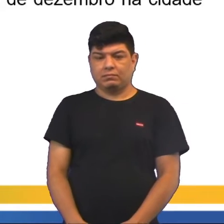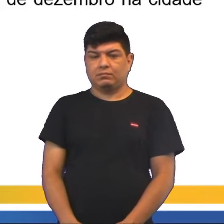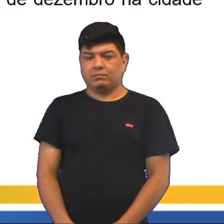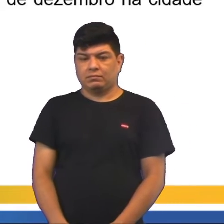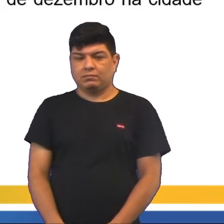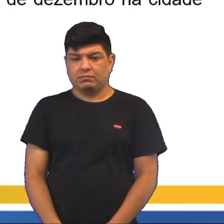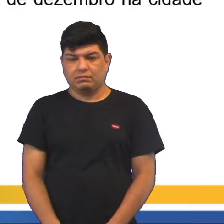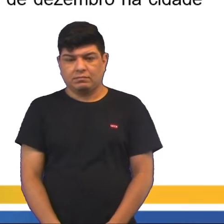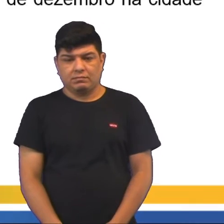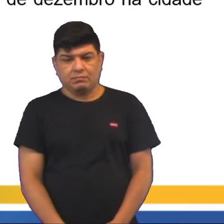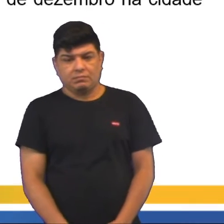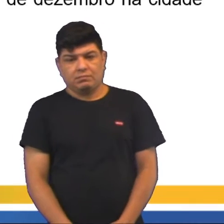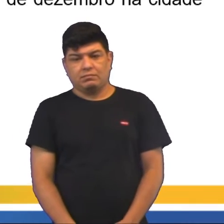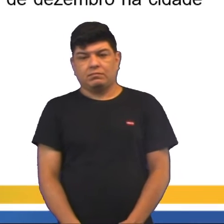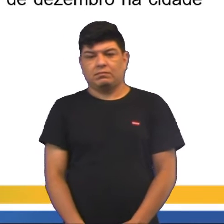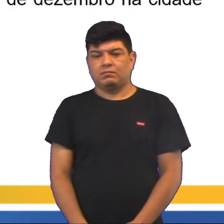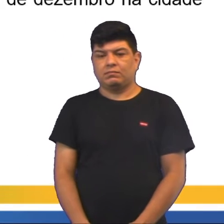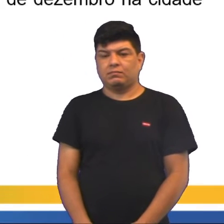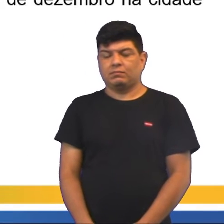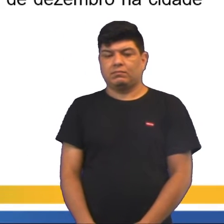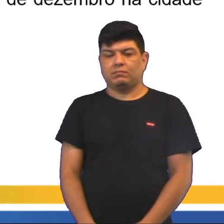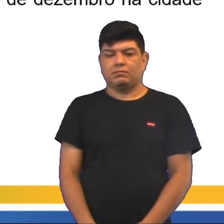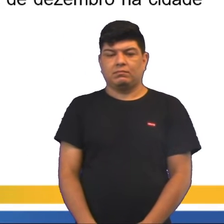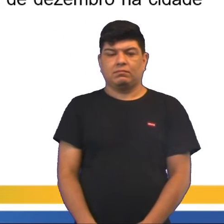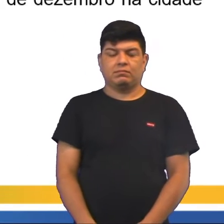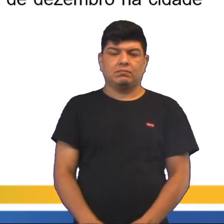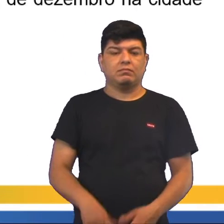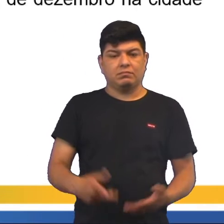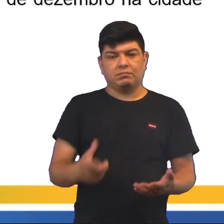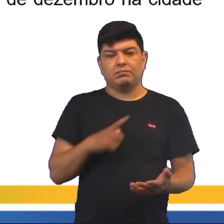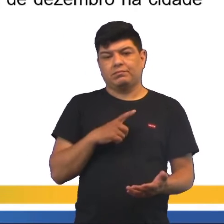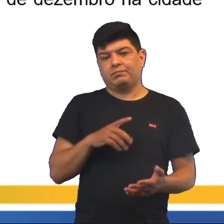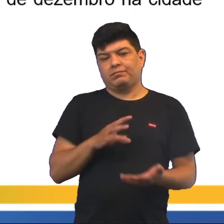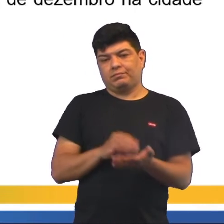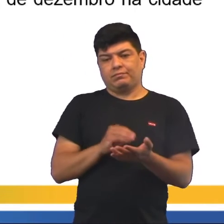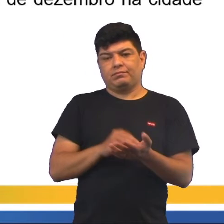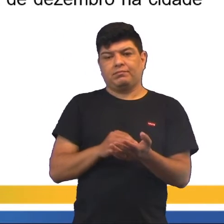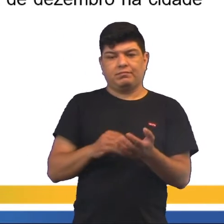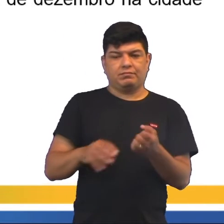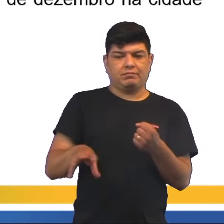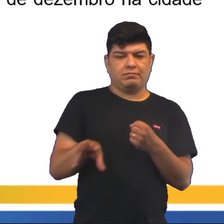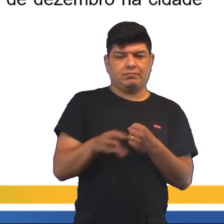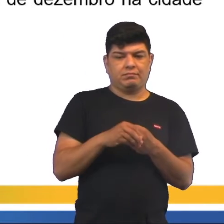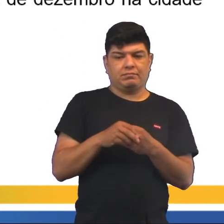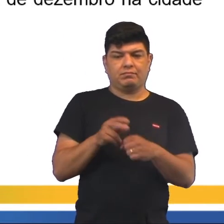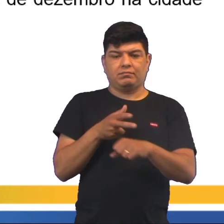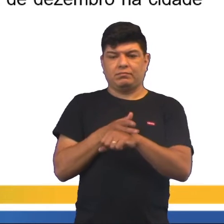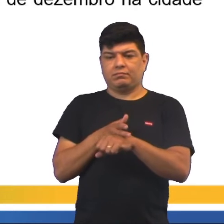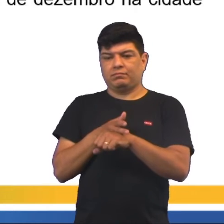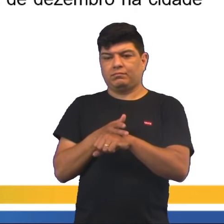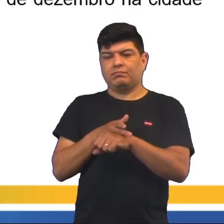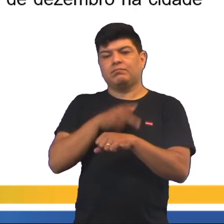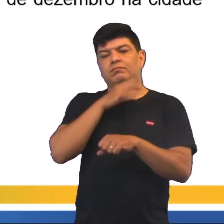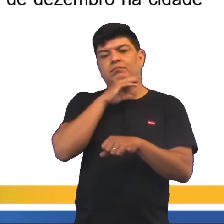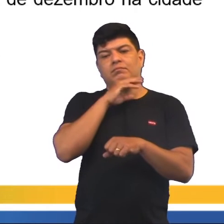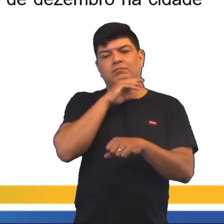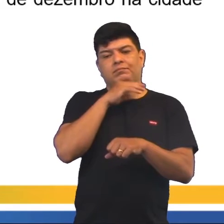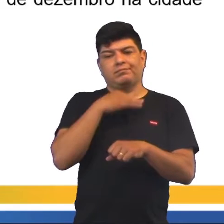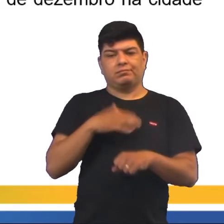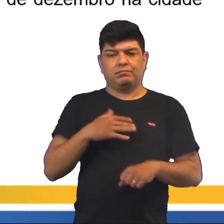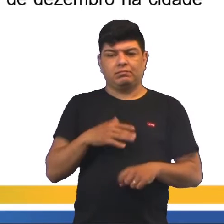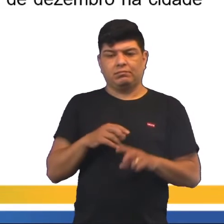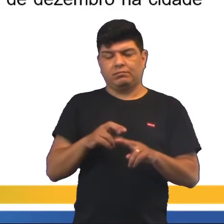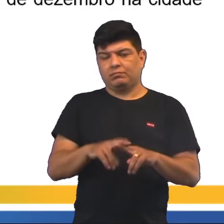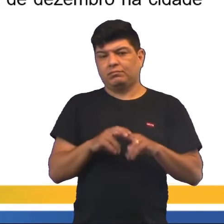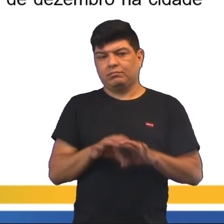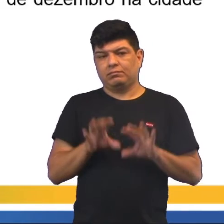A imagem também era afetada pela falta de conhecimento da época e o projetor emitindo um ruído exagerado.